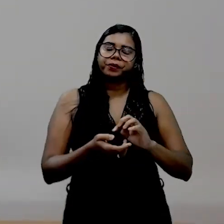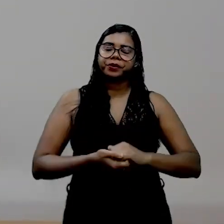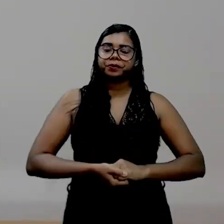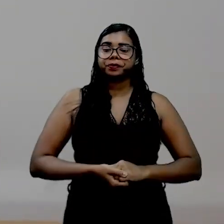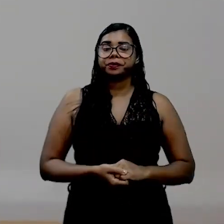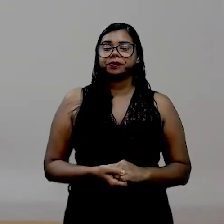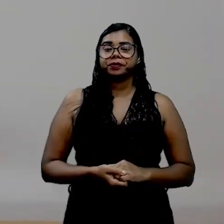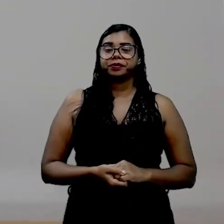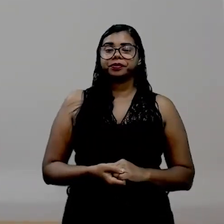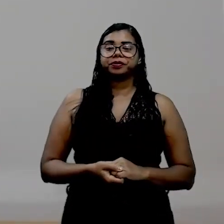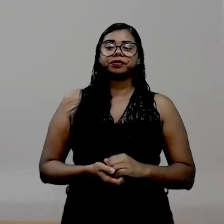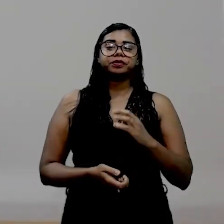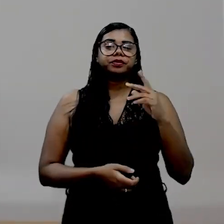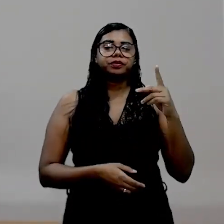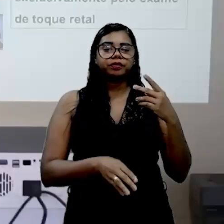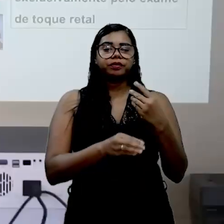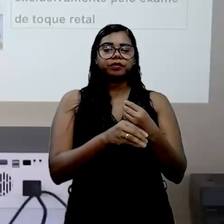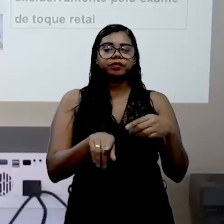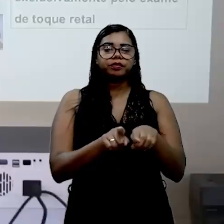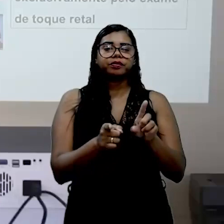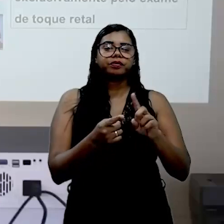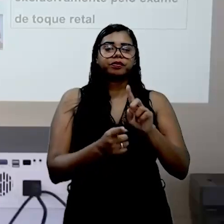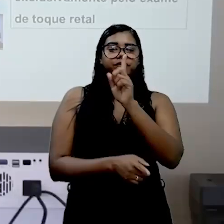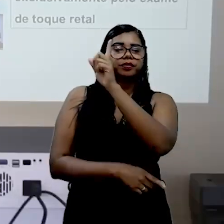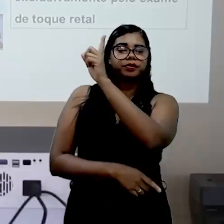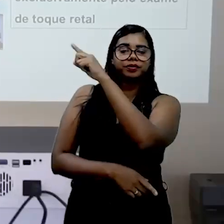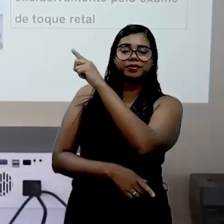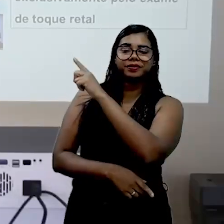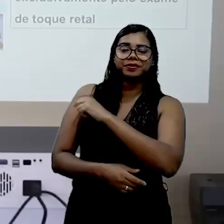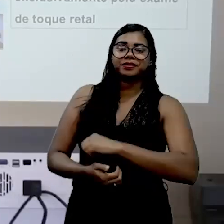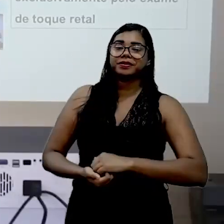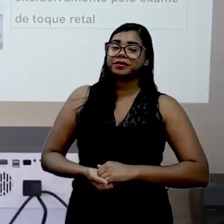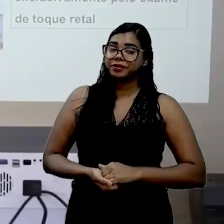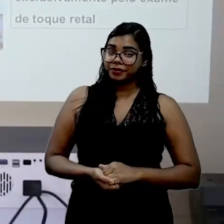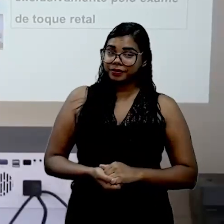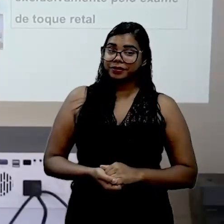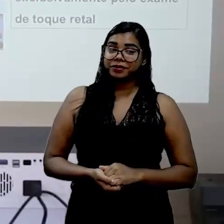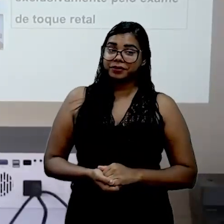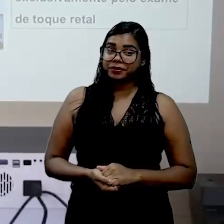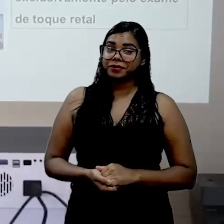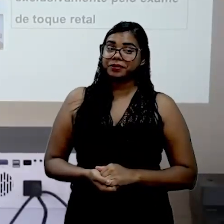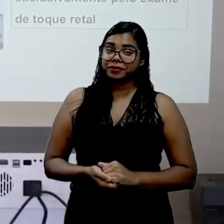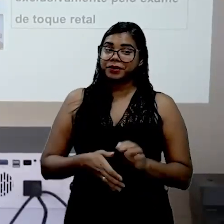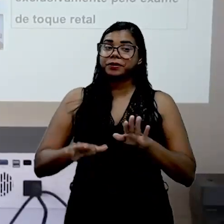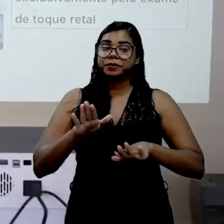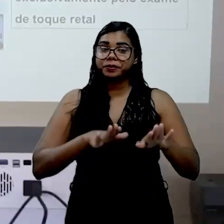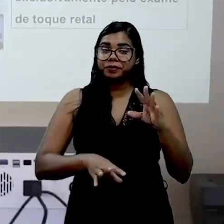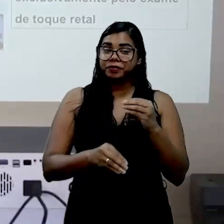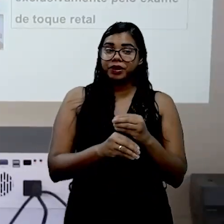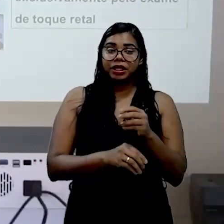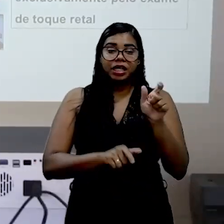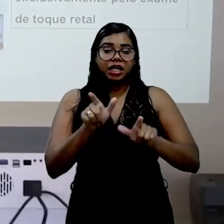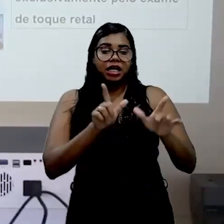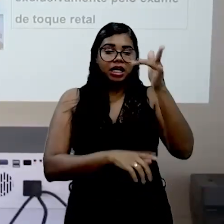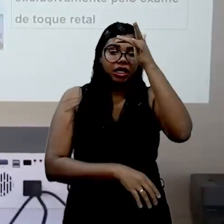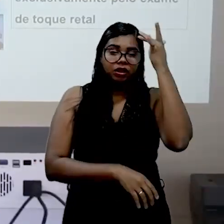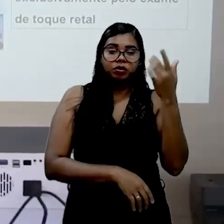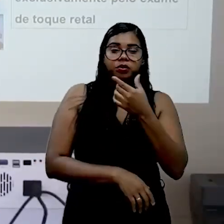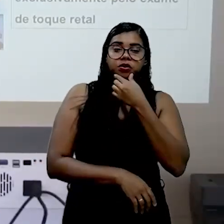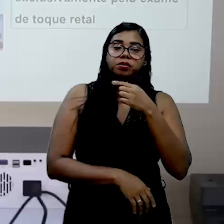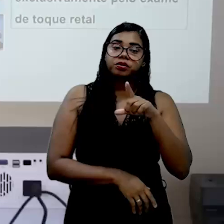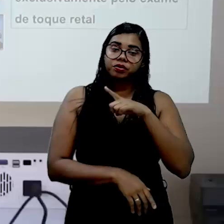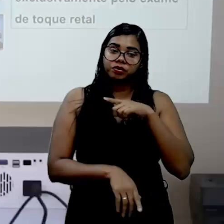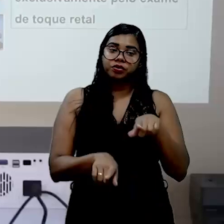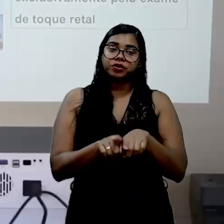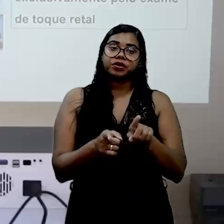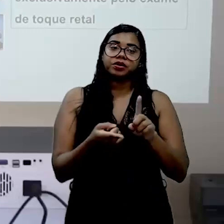a acontecer a partir dos 40 anos. Então, claro, nem todos os homens vão ter hiperplasia.